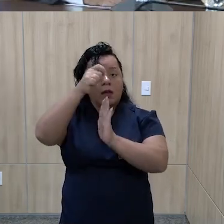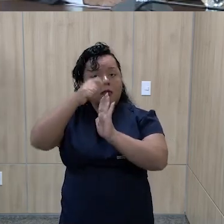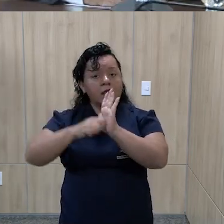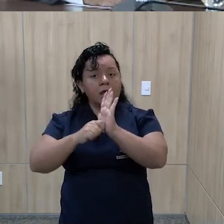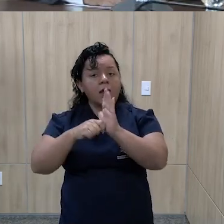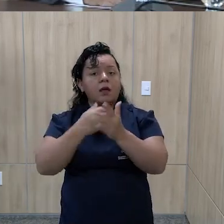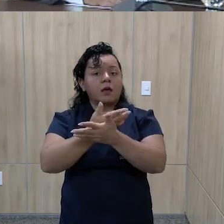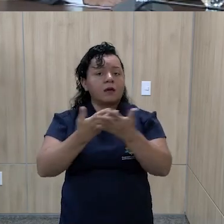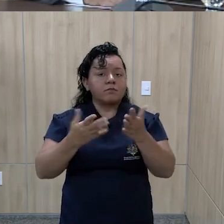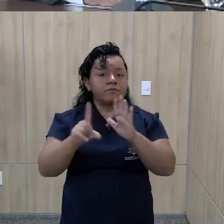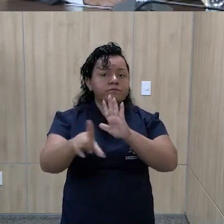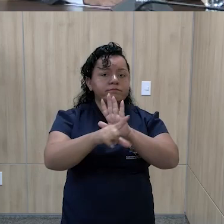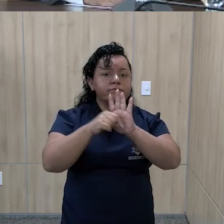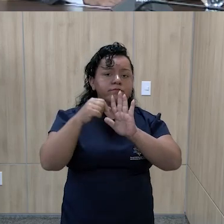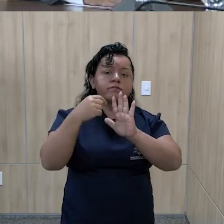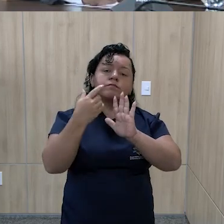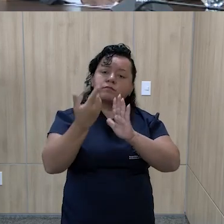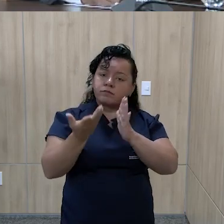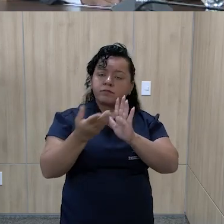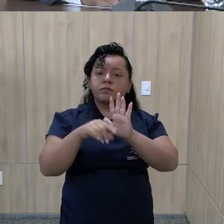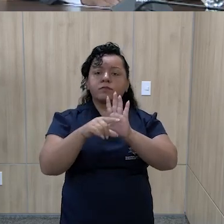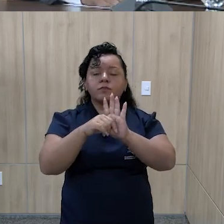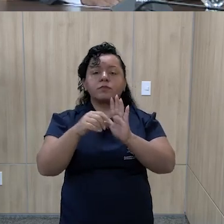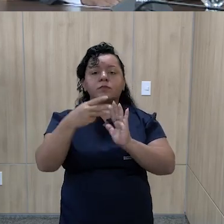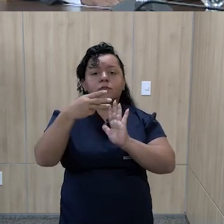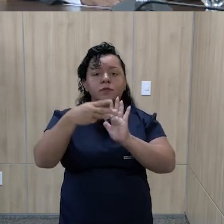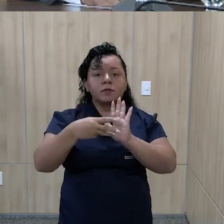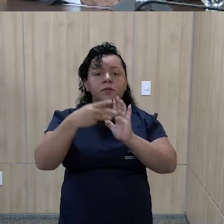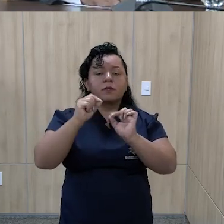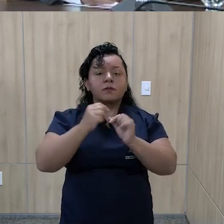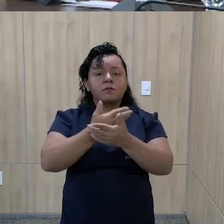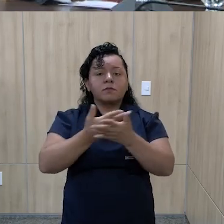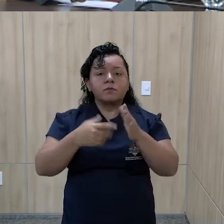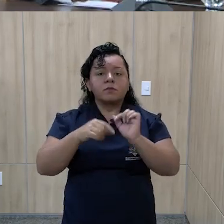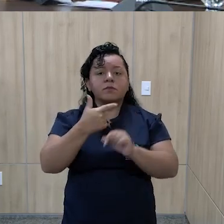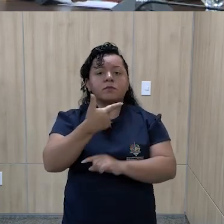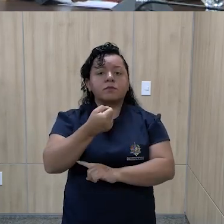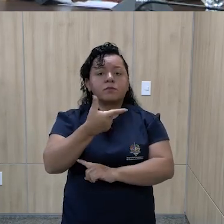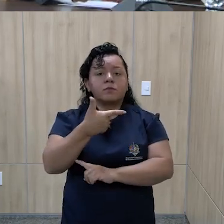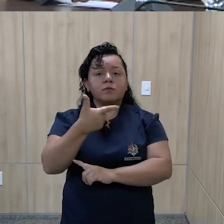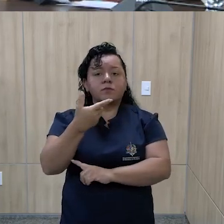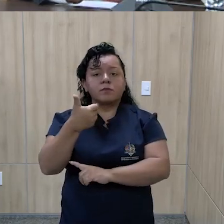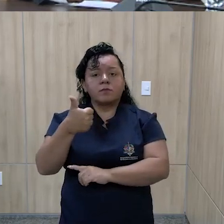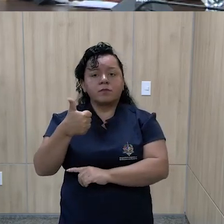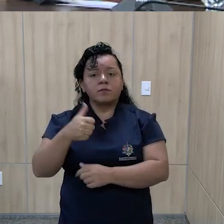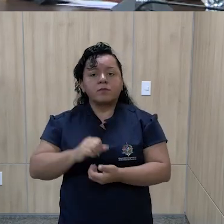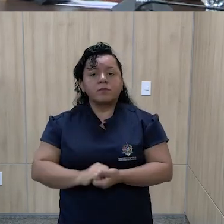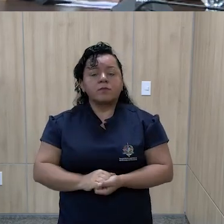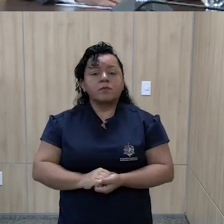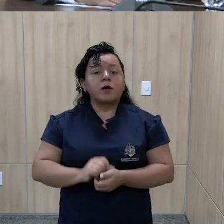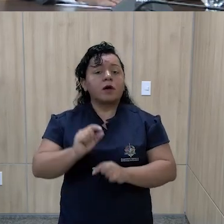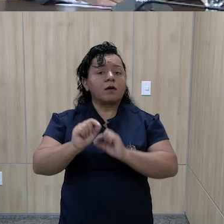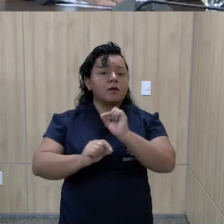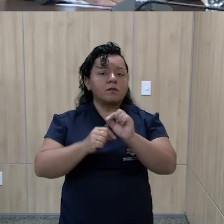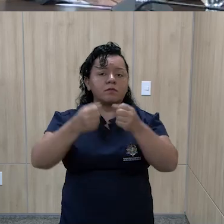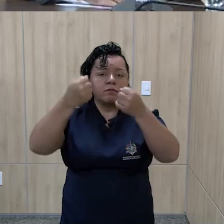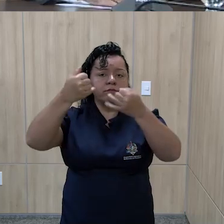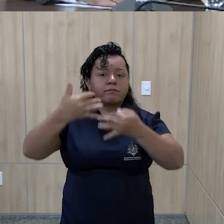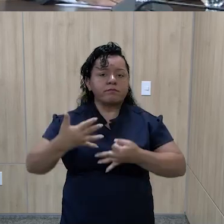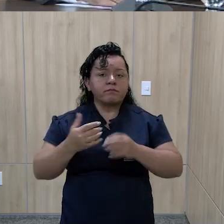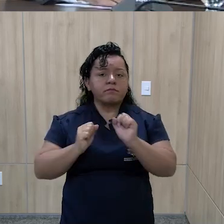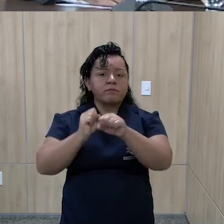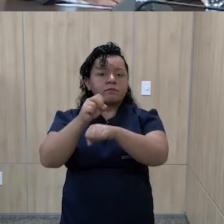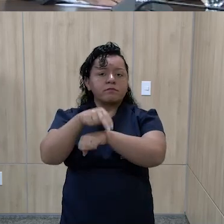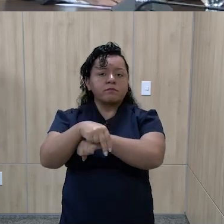Camargo acrescenta dispositivos ao artigo 3º da Lei 5.032 de 24 de junho de 2021 que